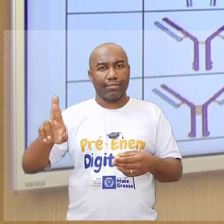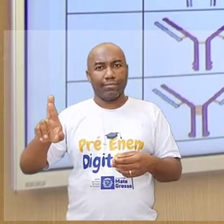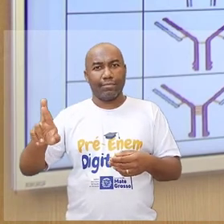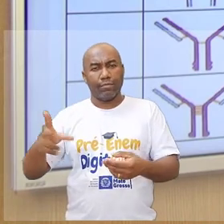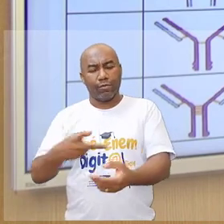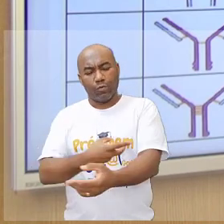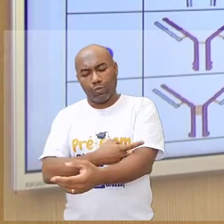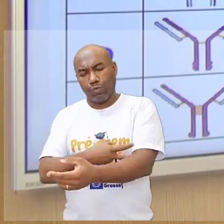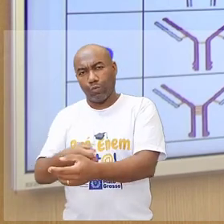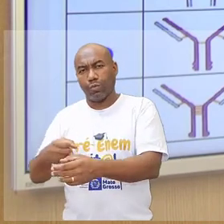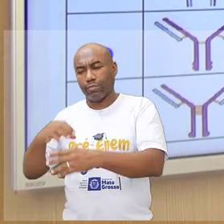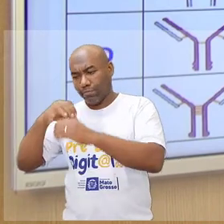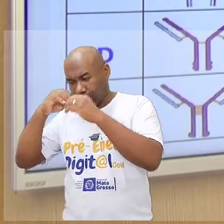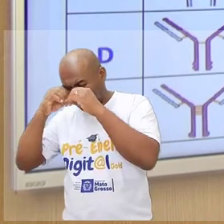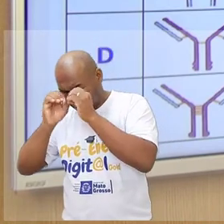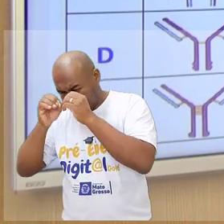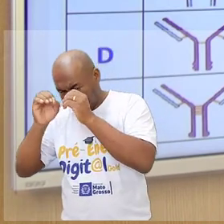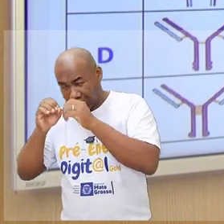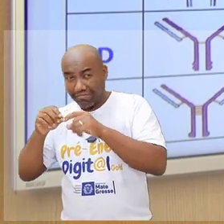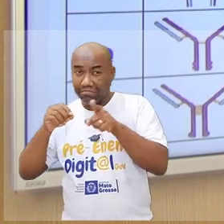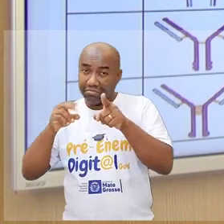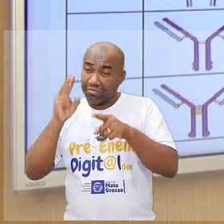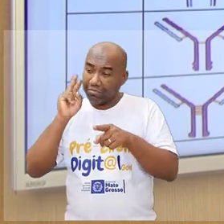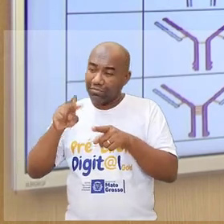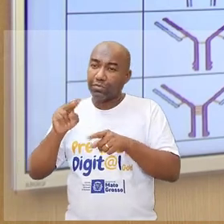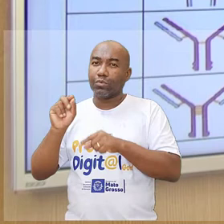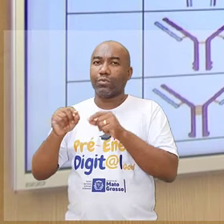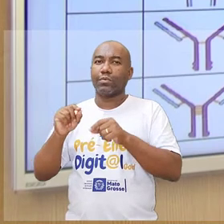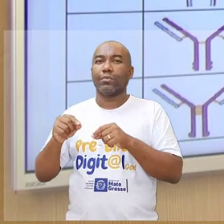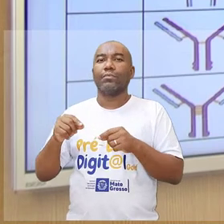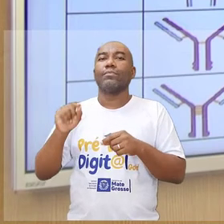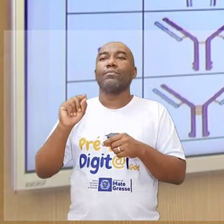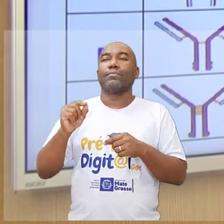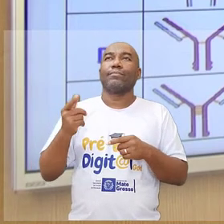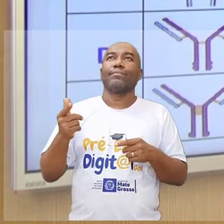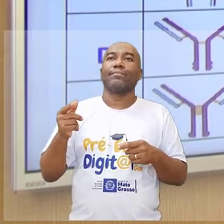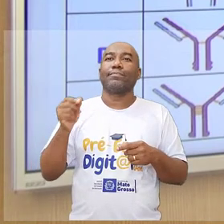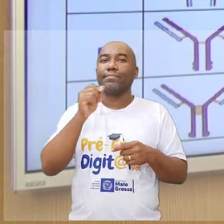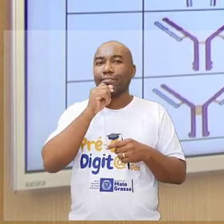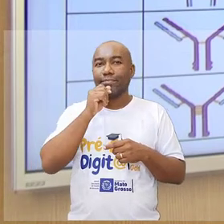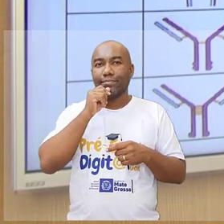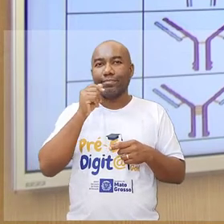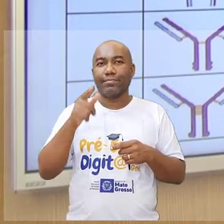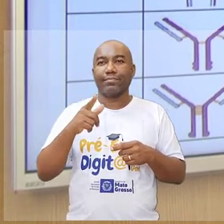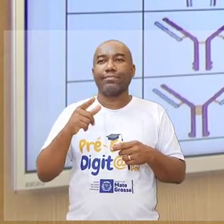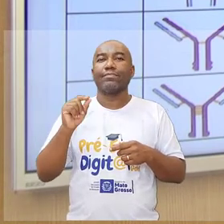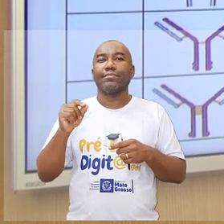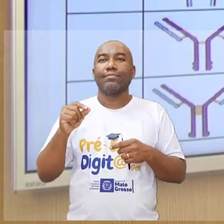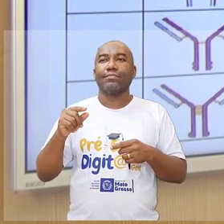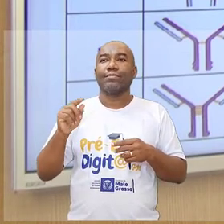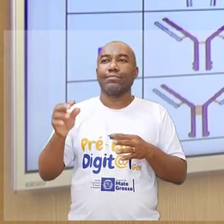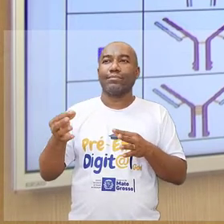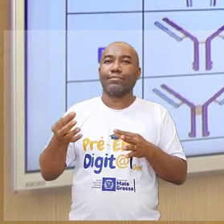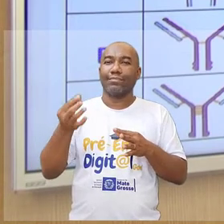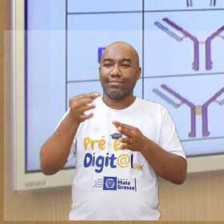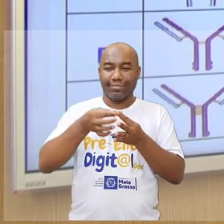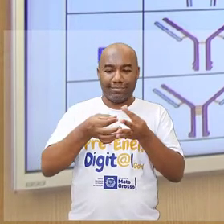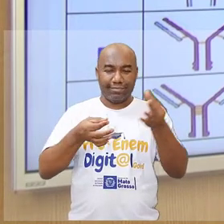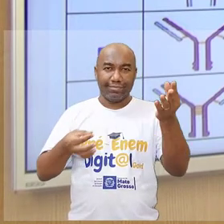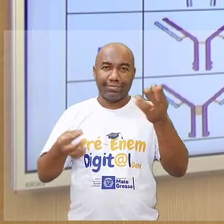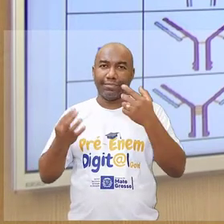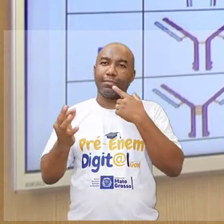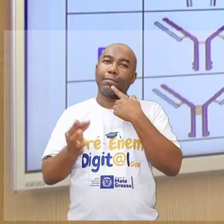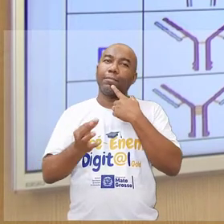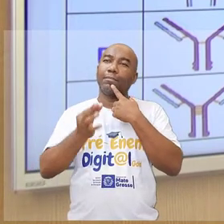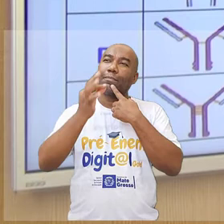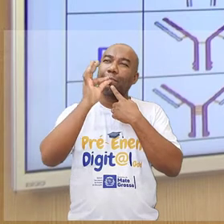O PCR, para quem já fez ou para quem já viu, é aquele em que o material é coletado com uma haste que entra pelo seu